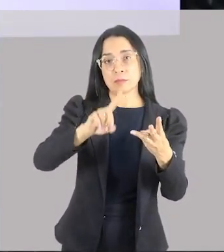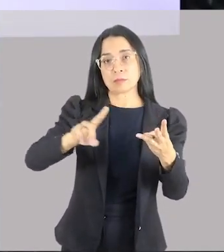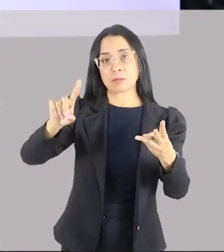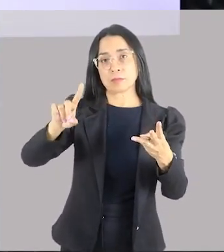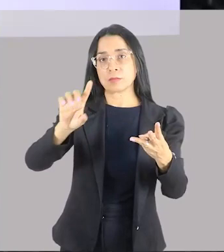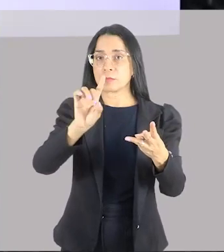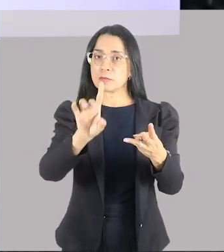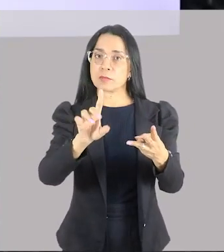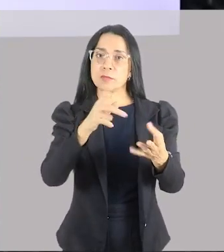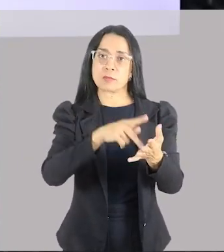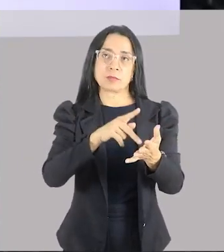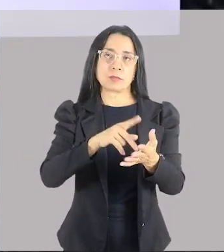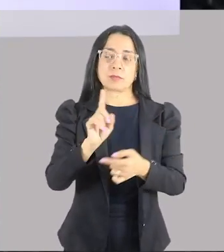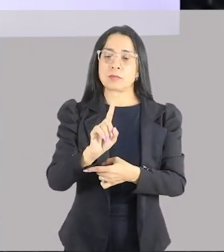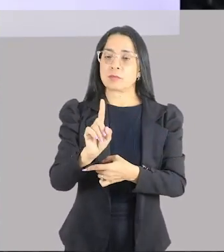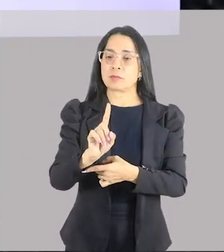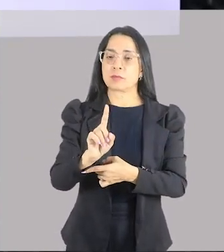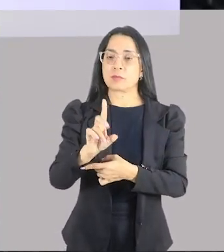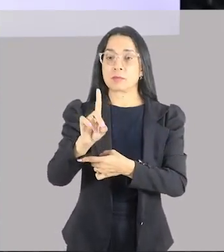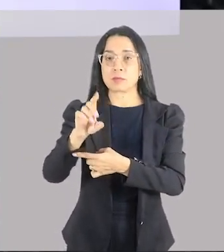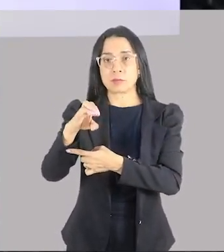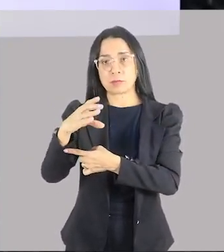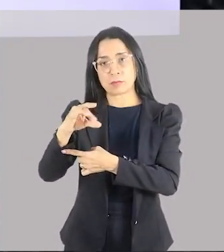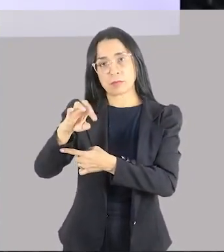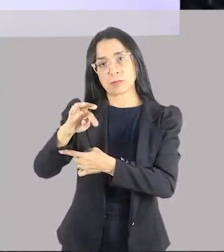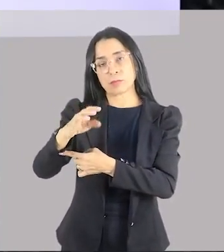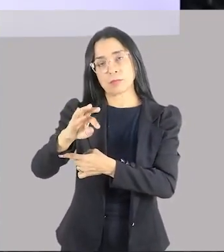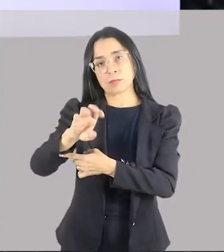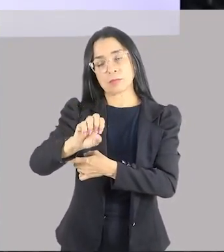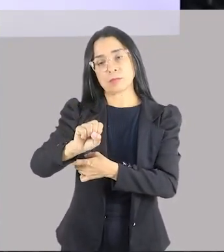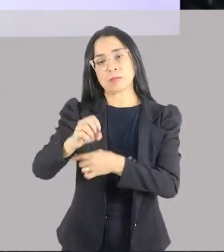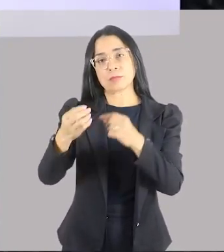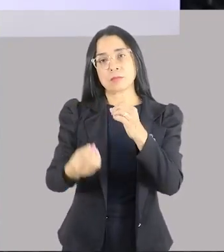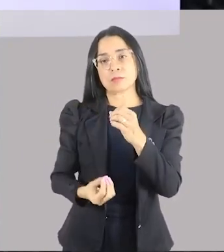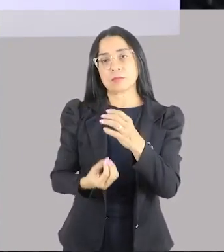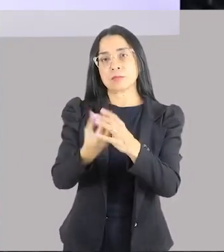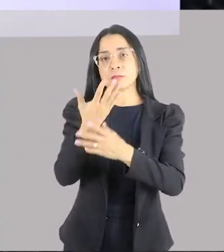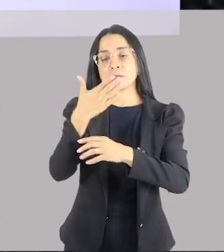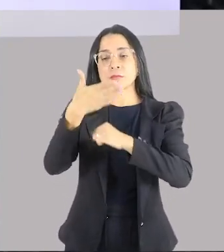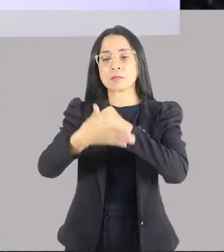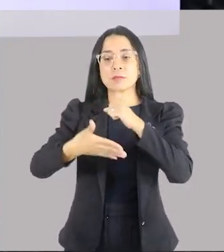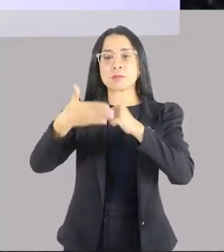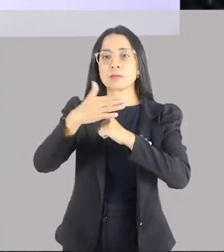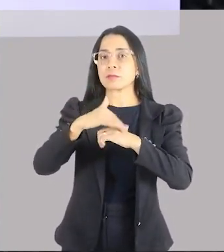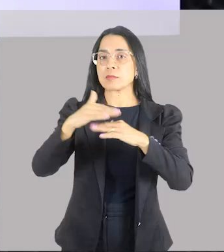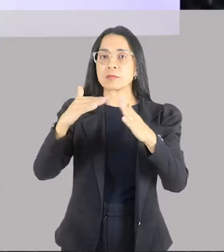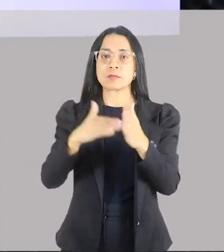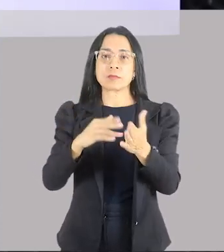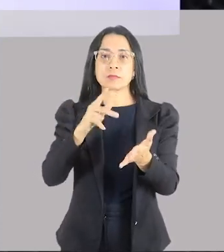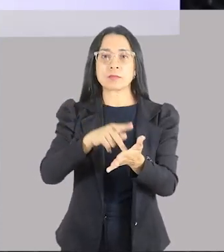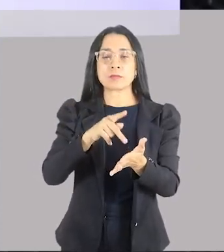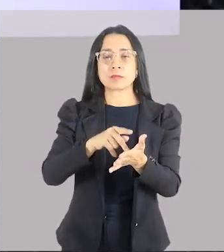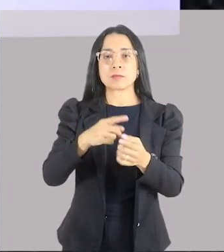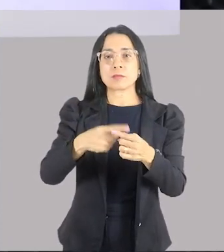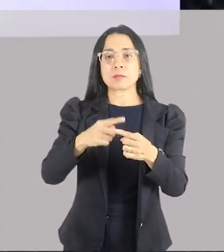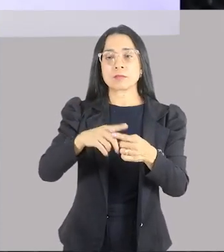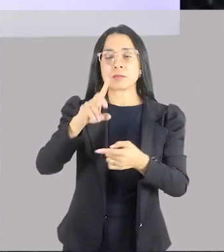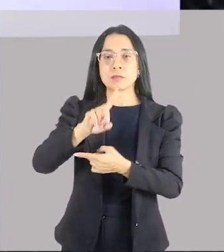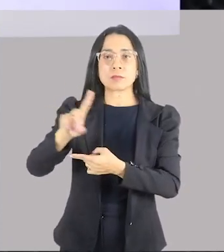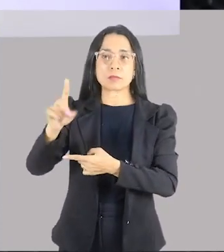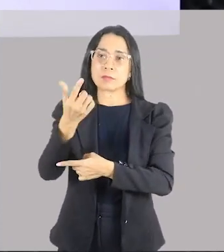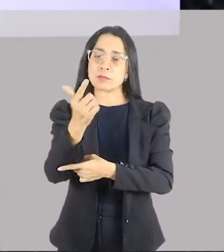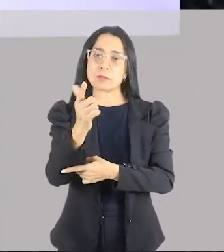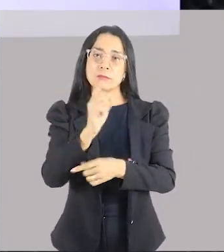somente uma verdade, como eu disse a vocês. Para Descartes, ele é o fundamento de toda a verdade. Porque se Deus não existisse,